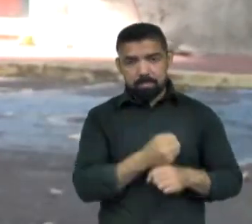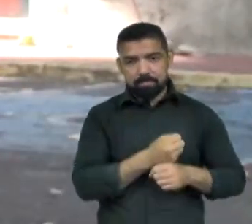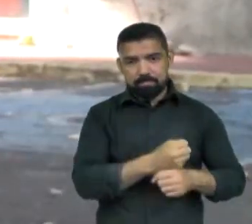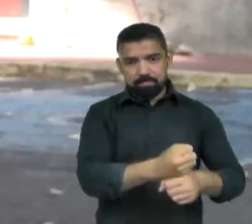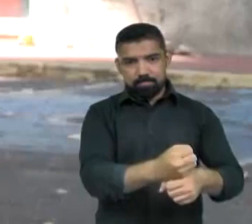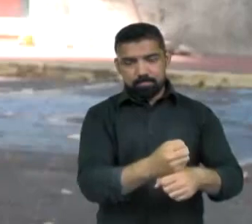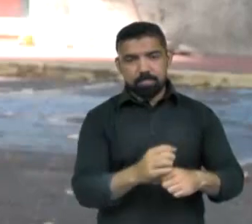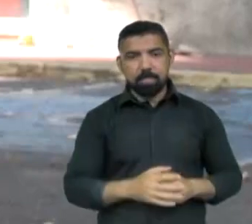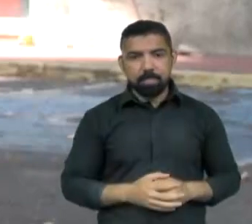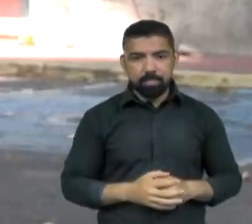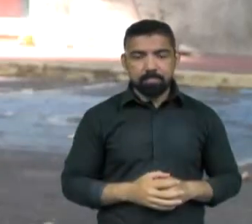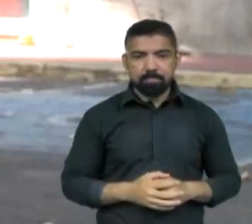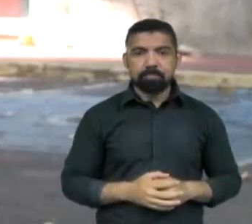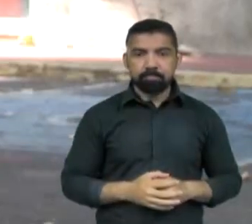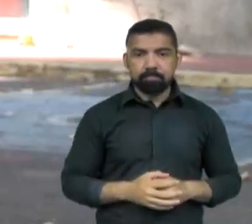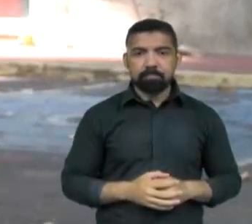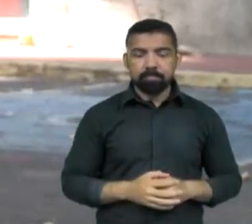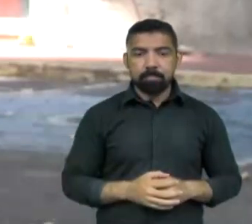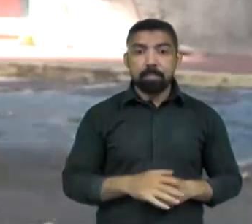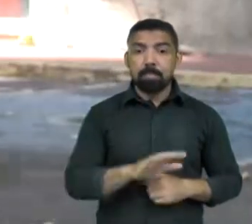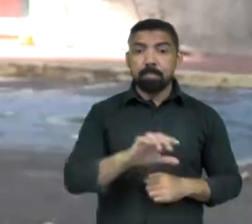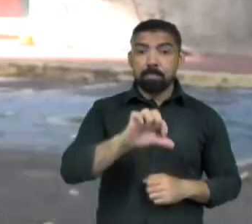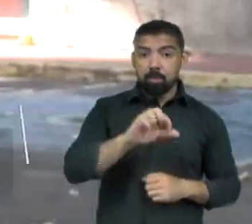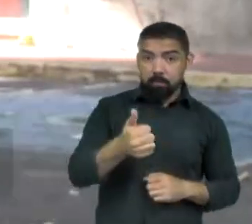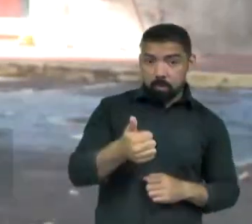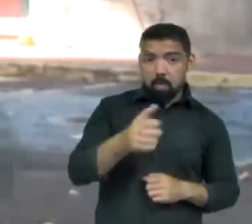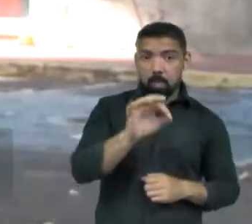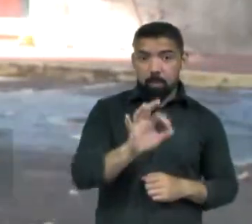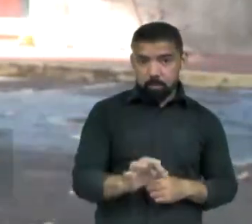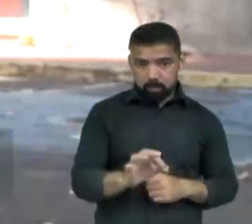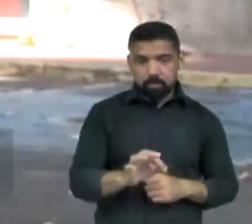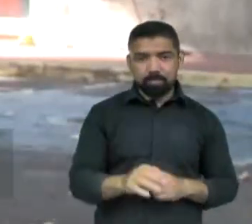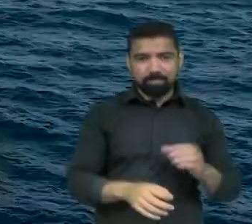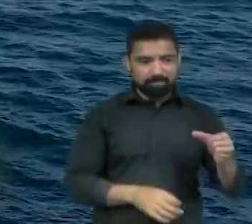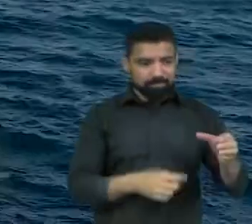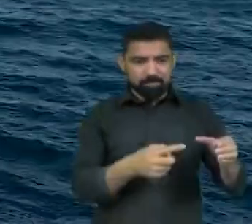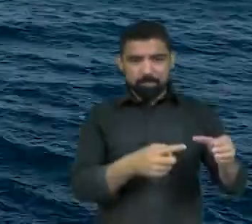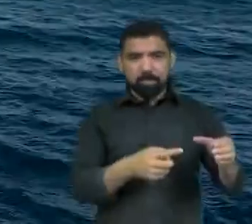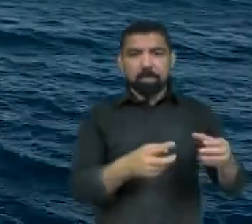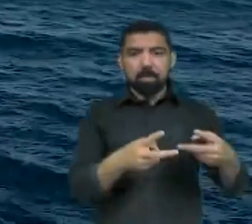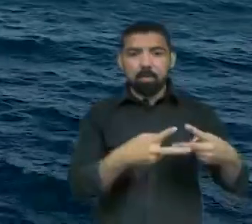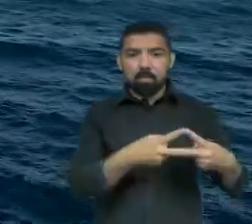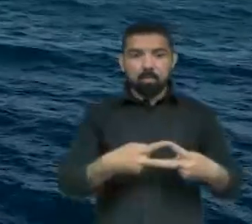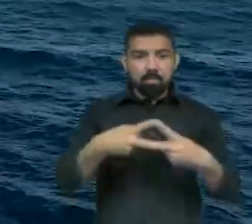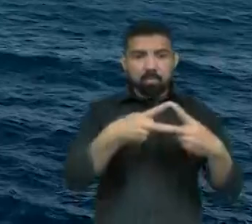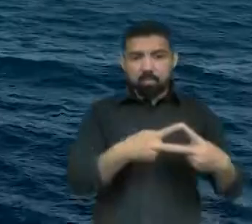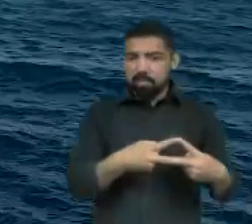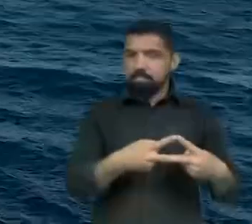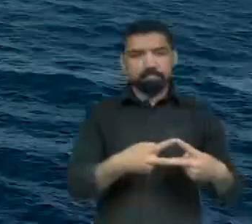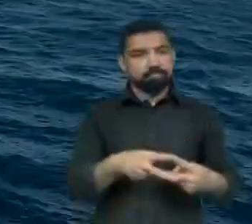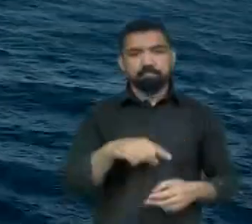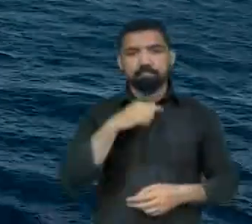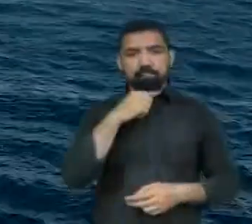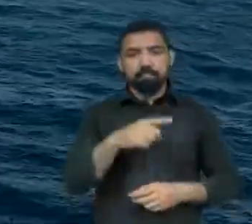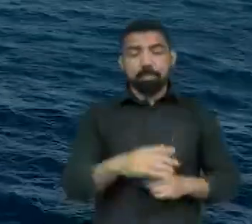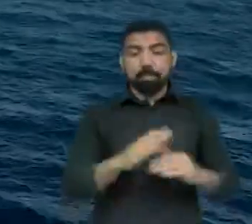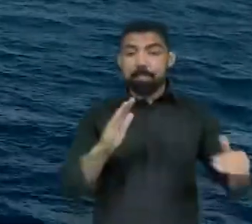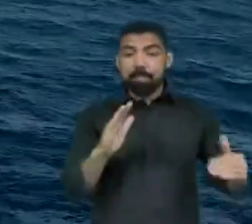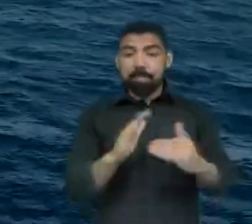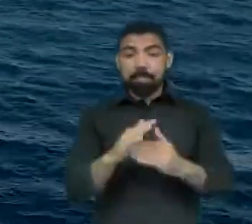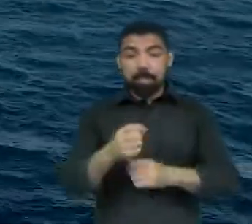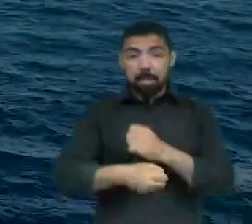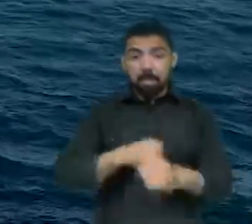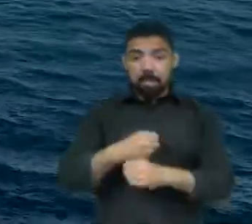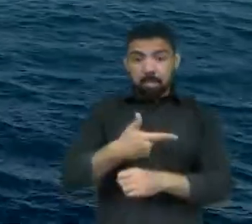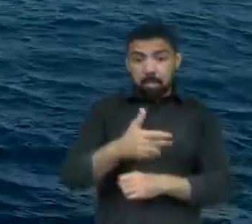alarmante, 91% do plástico utilizado no mundo não é reciclado. Até 2050 haverá mais plástico nos oceanos